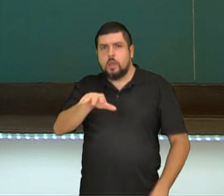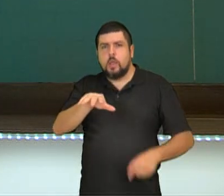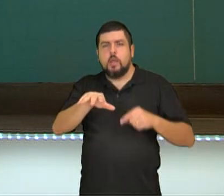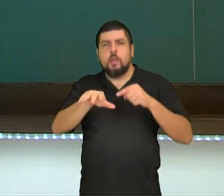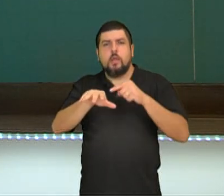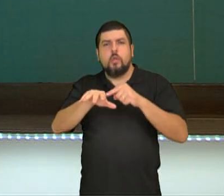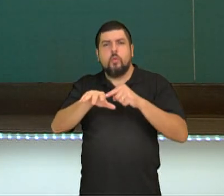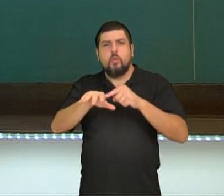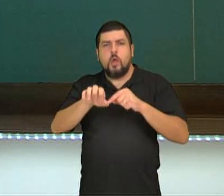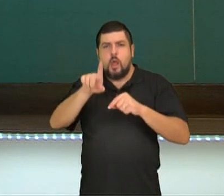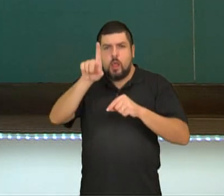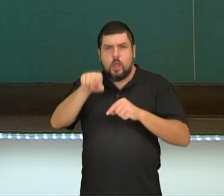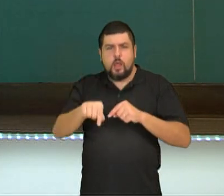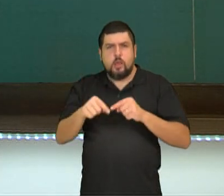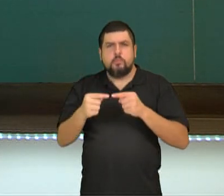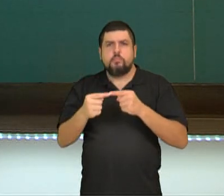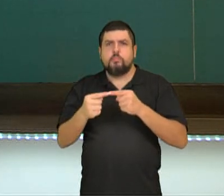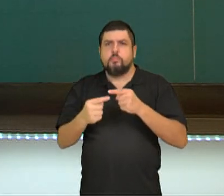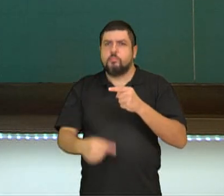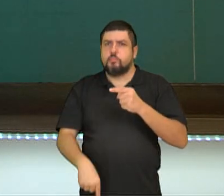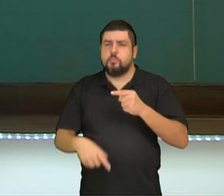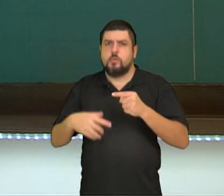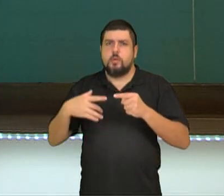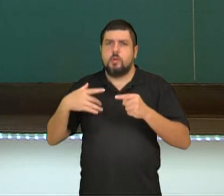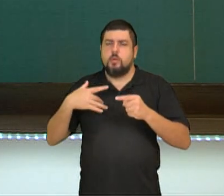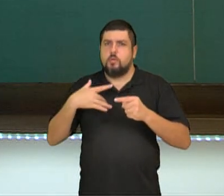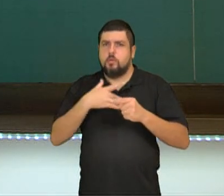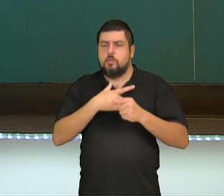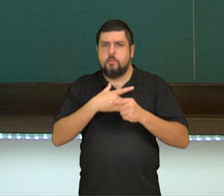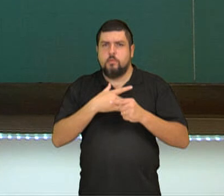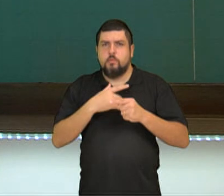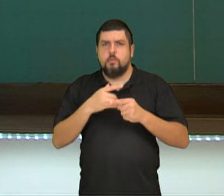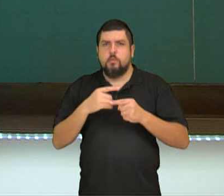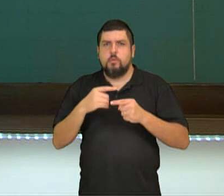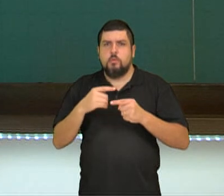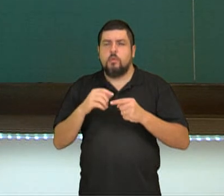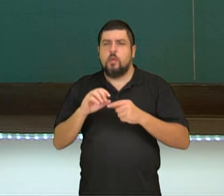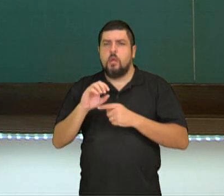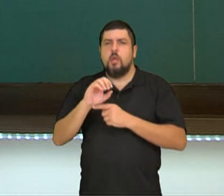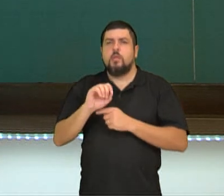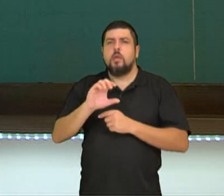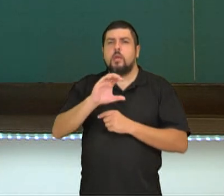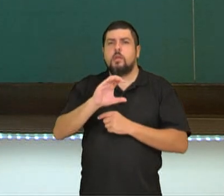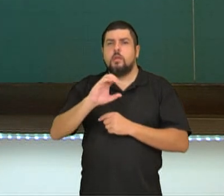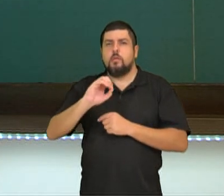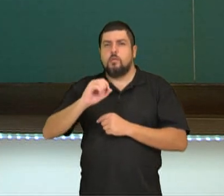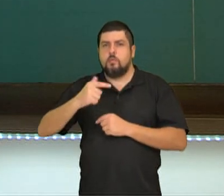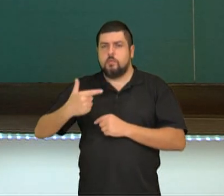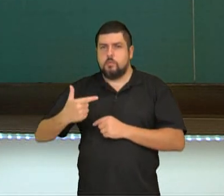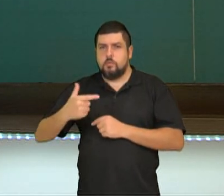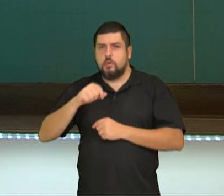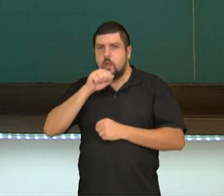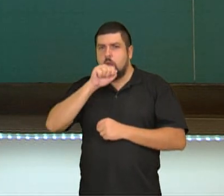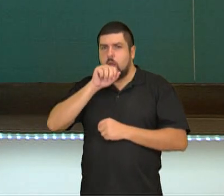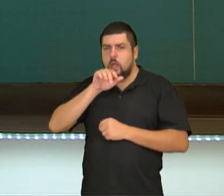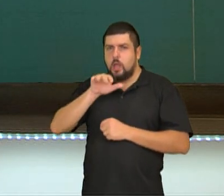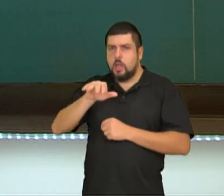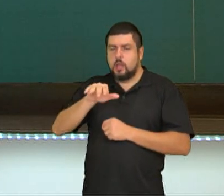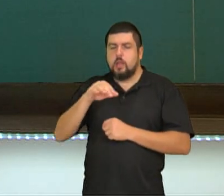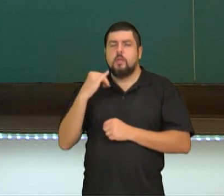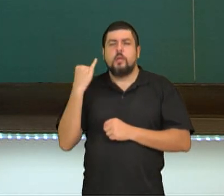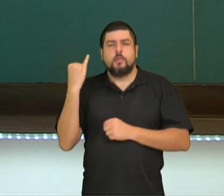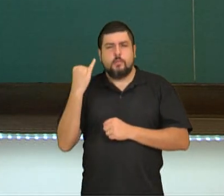produto tóxico em altas doses para o nosso organismo. Então este é o papel, esta é a importância da